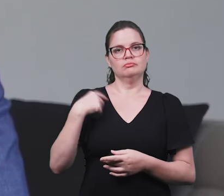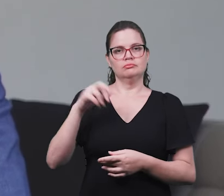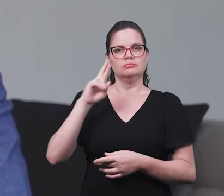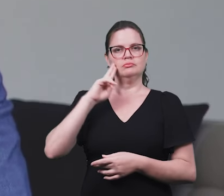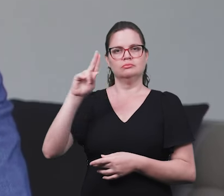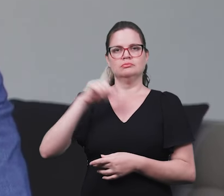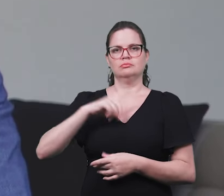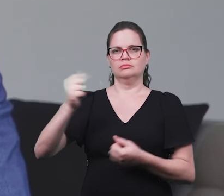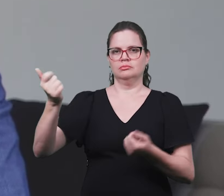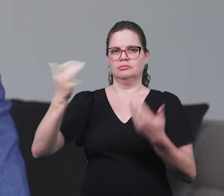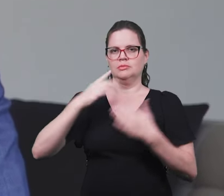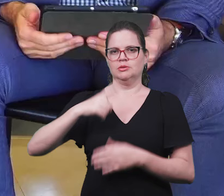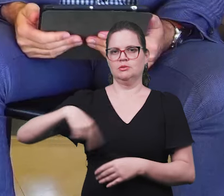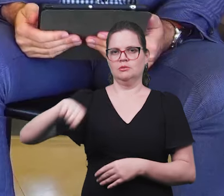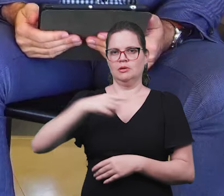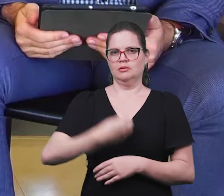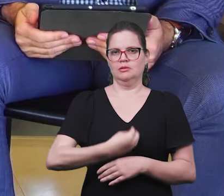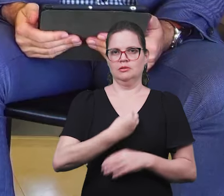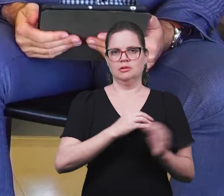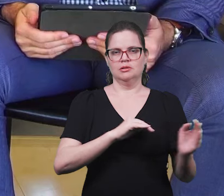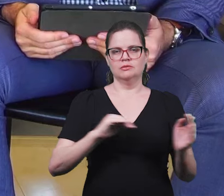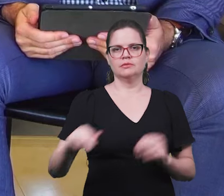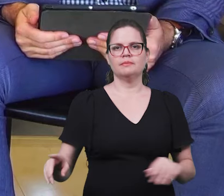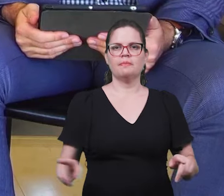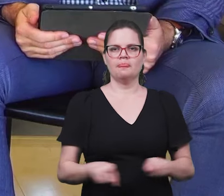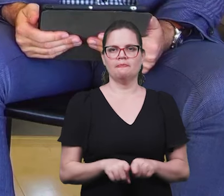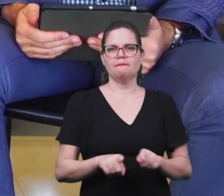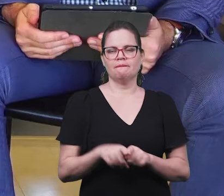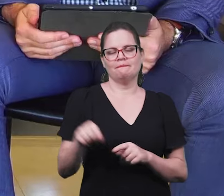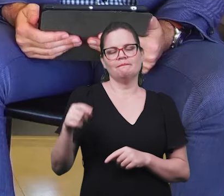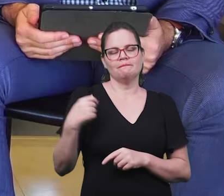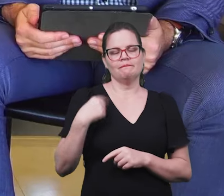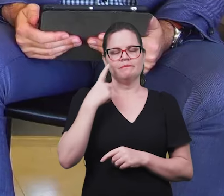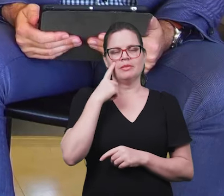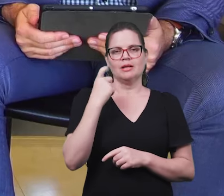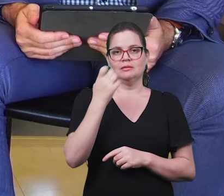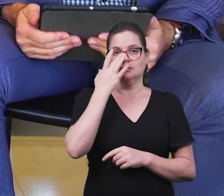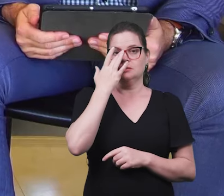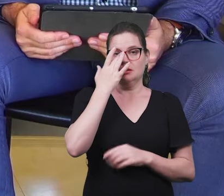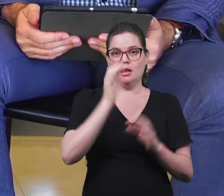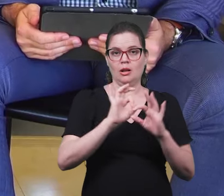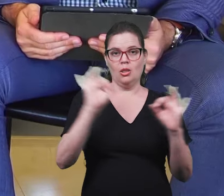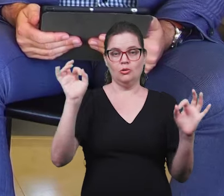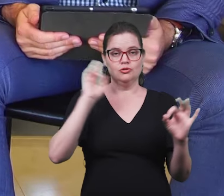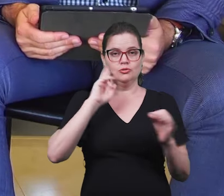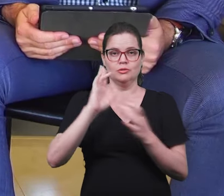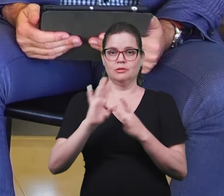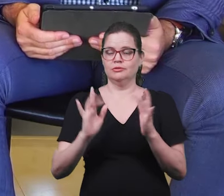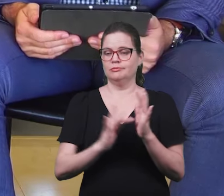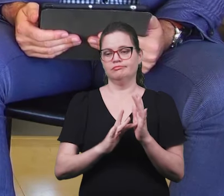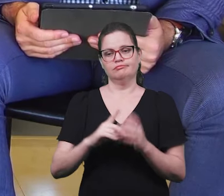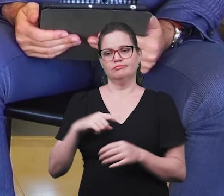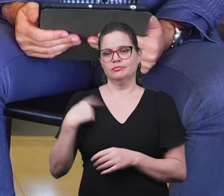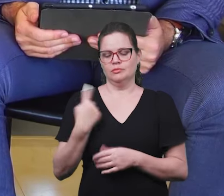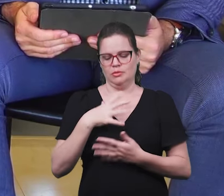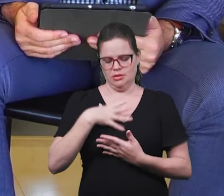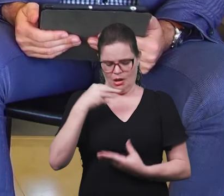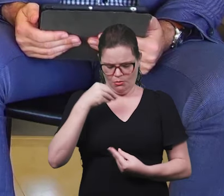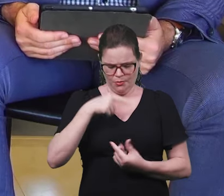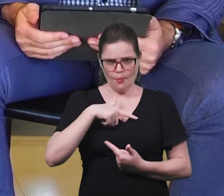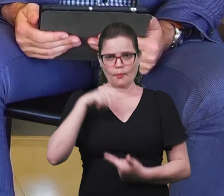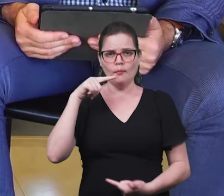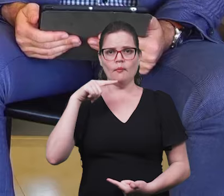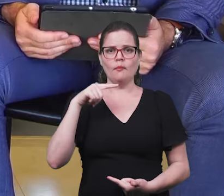tem para com as nossas vidas. Amém. Esse aspecto é muito importante, né? Ou seja, longe do Senhor Jesus, a nossa